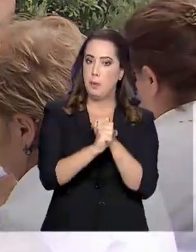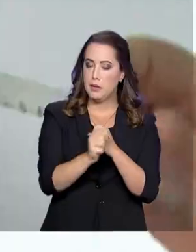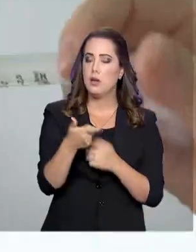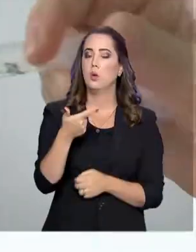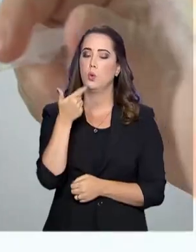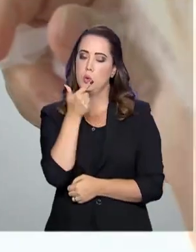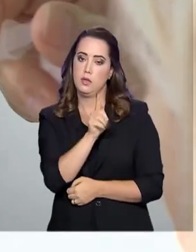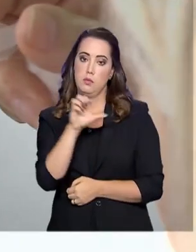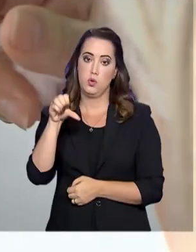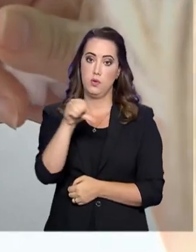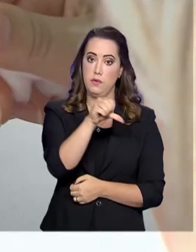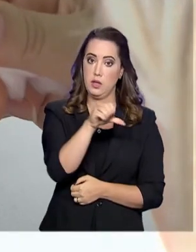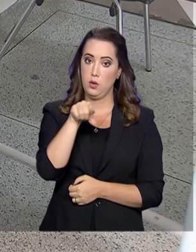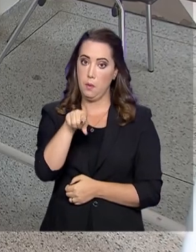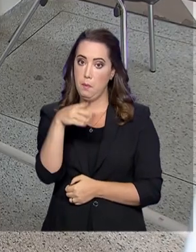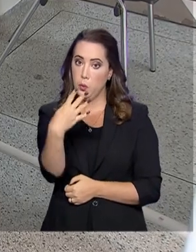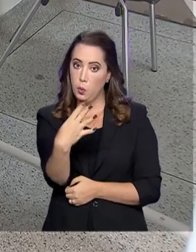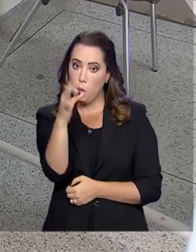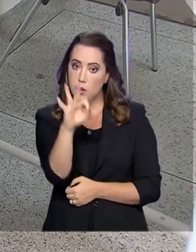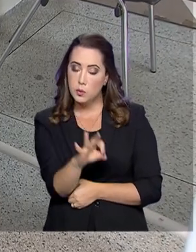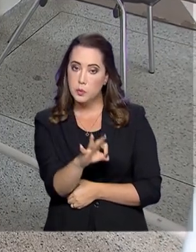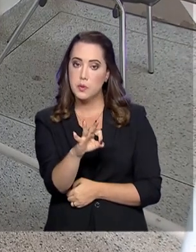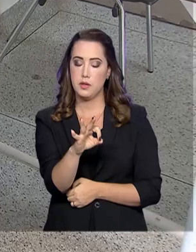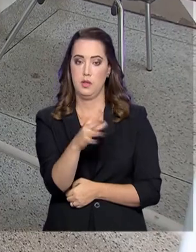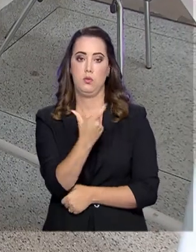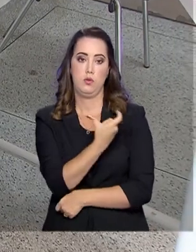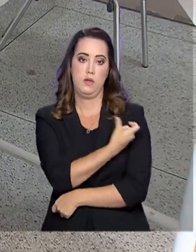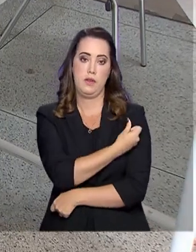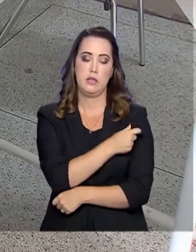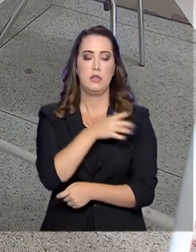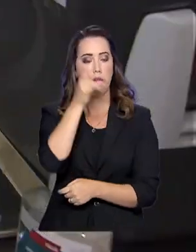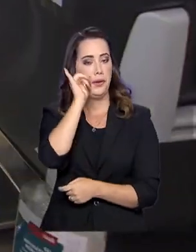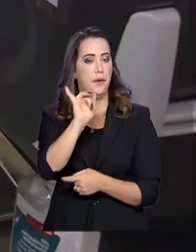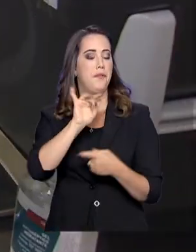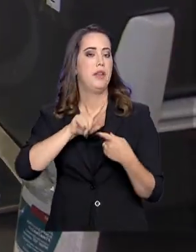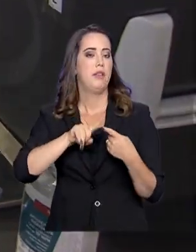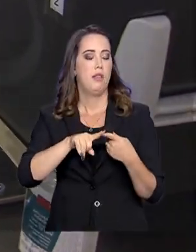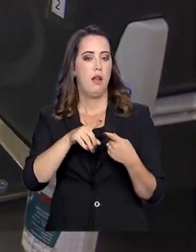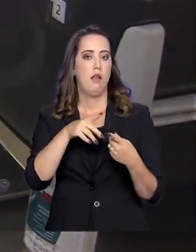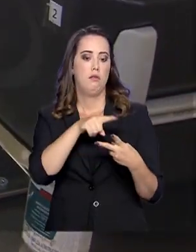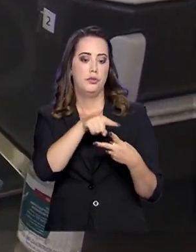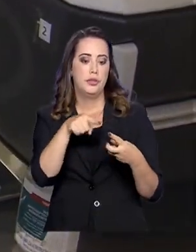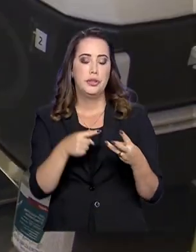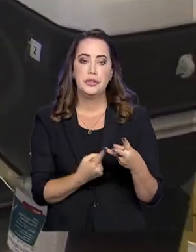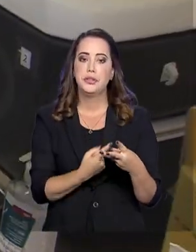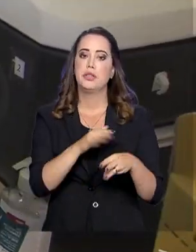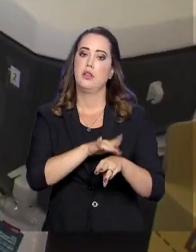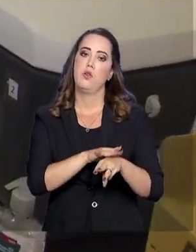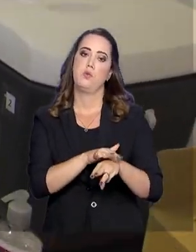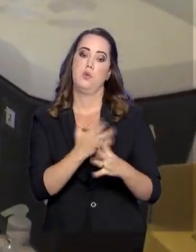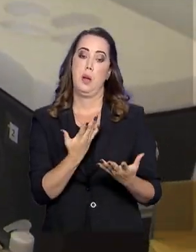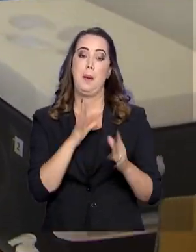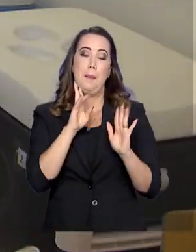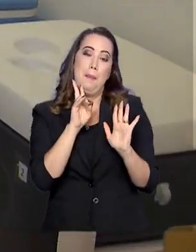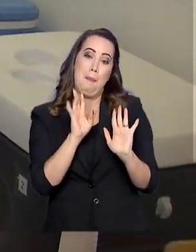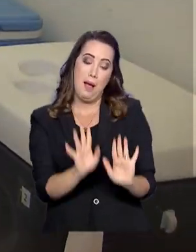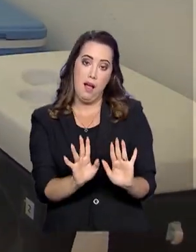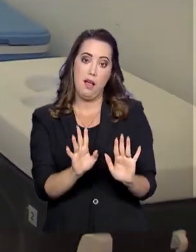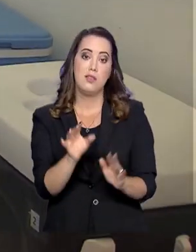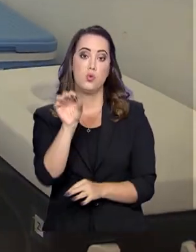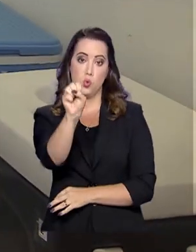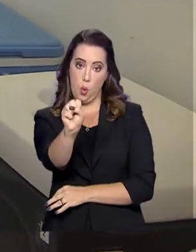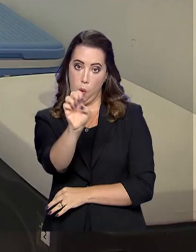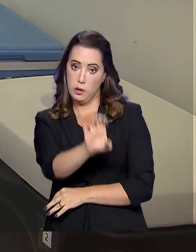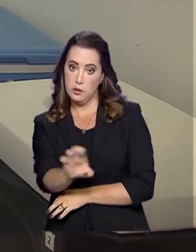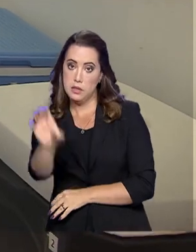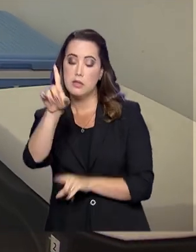,4% da vacina tríplice viral, que é contra o sarampo, o rubelo e a cachumba. Mesmo assim, 8 estados